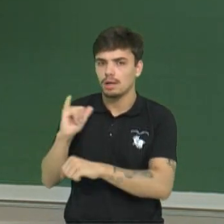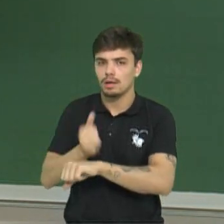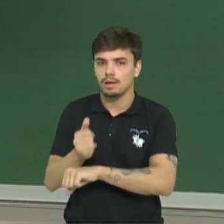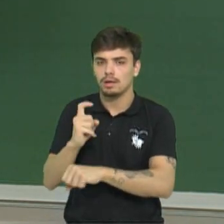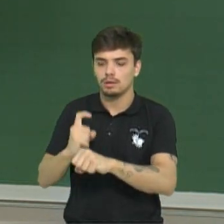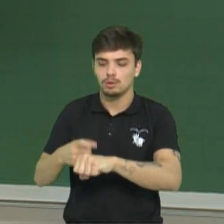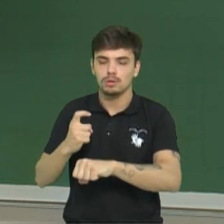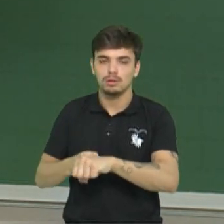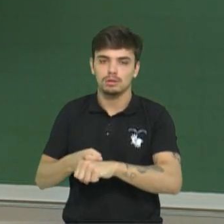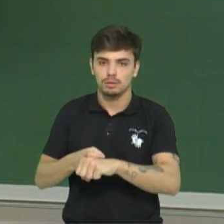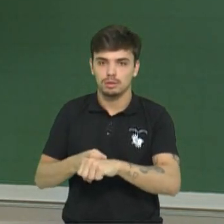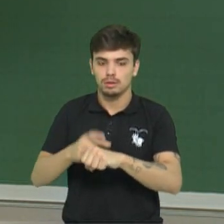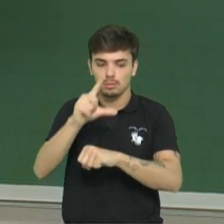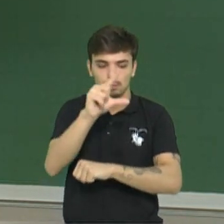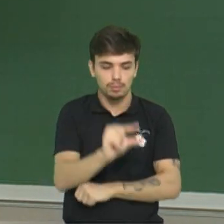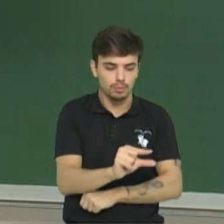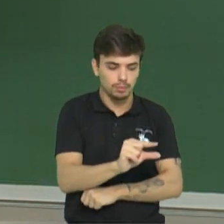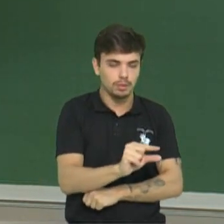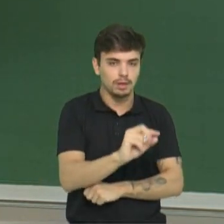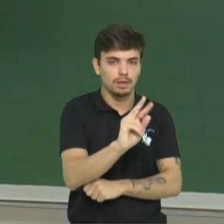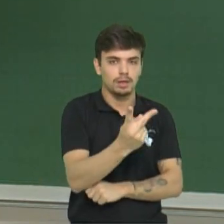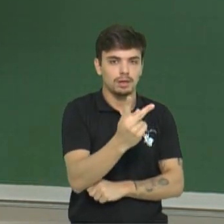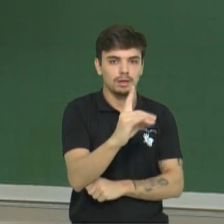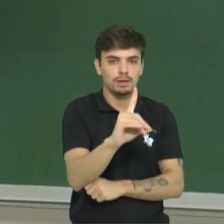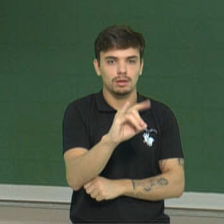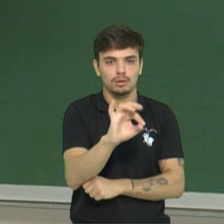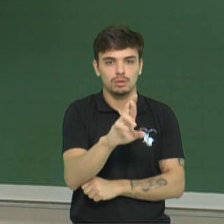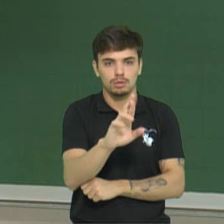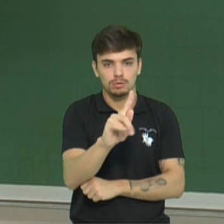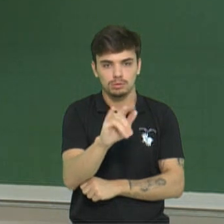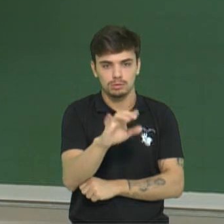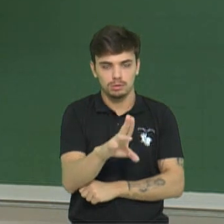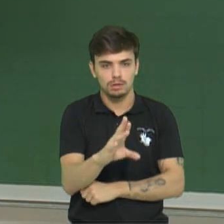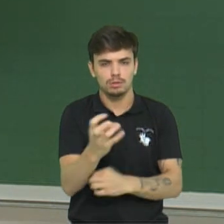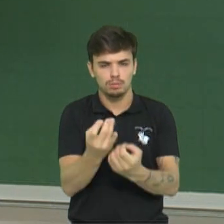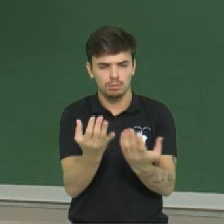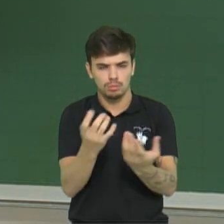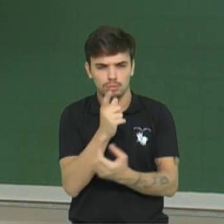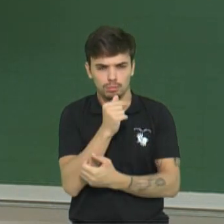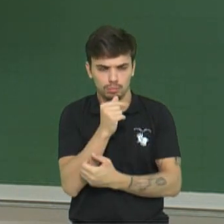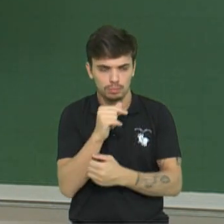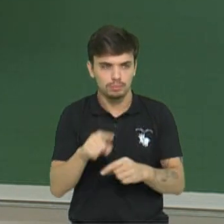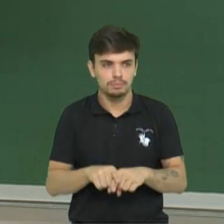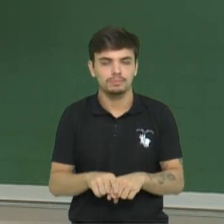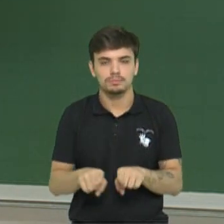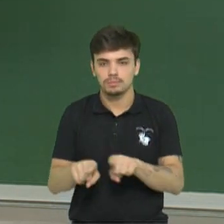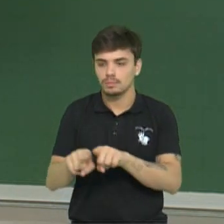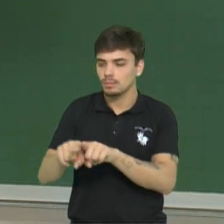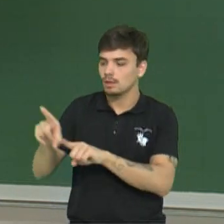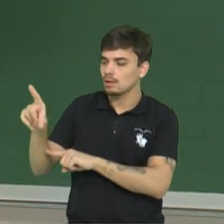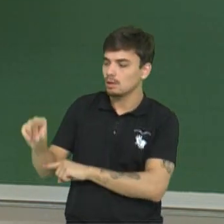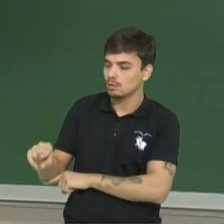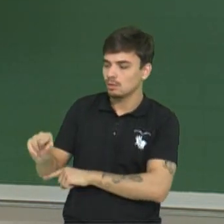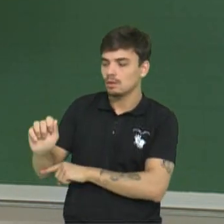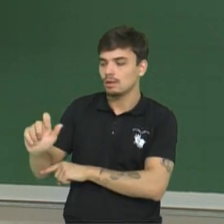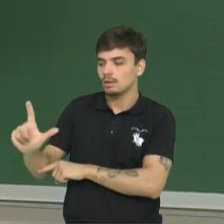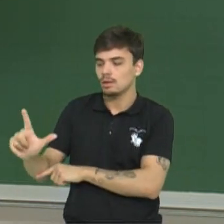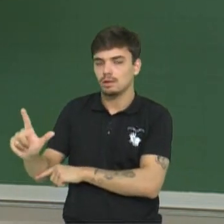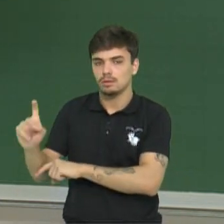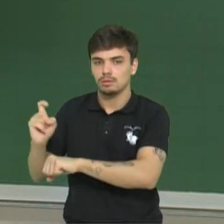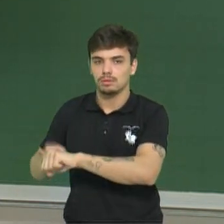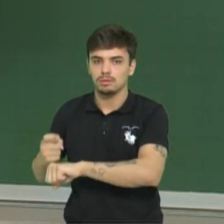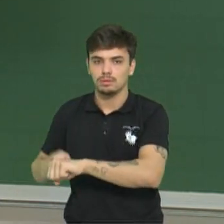sólido. Quem sofre redução? O hidrogênio aquoso. Quem é o agente redutor? O Al sólido. Quem é o